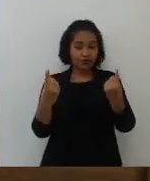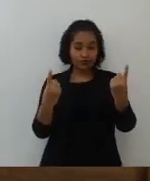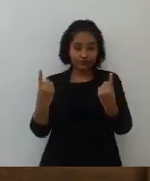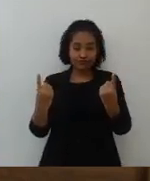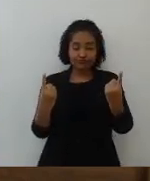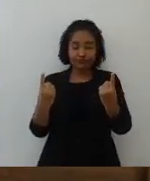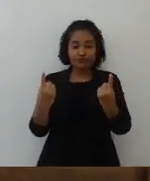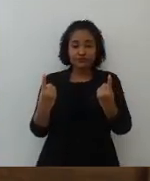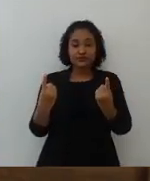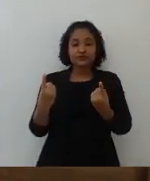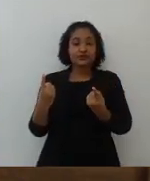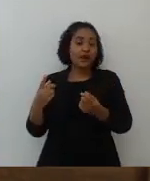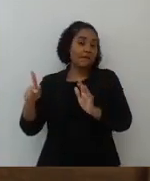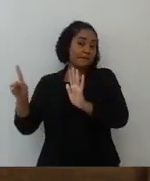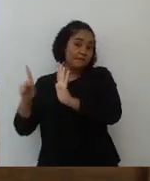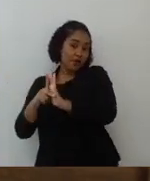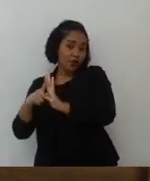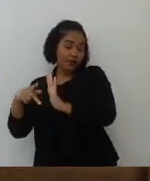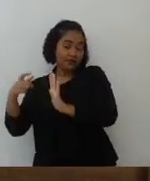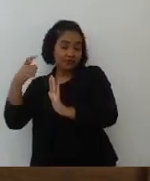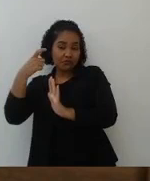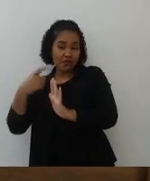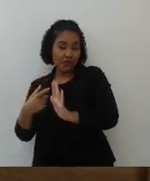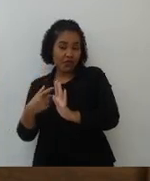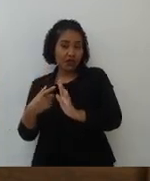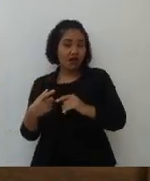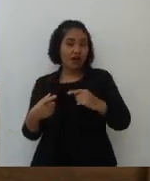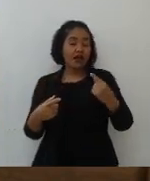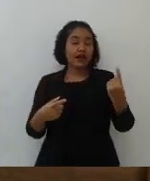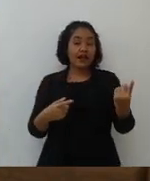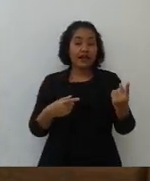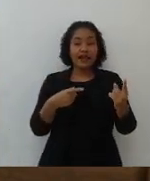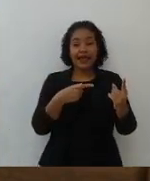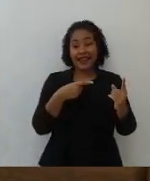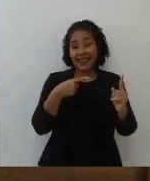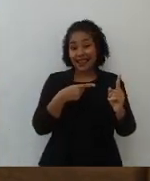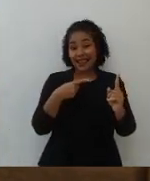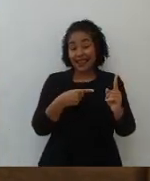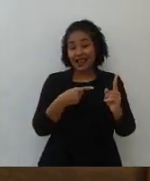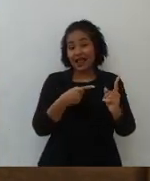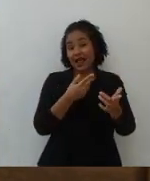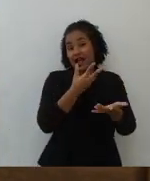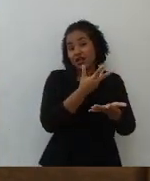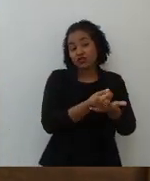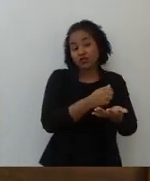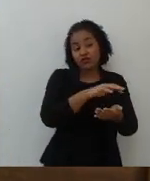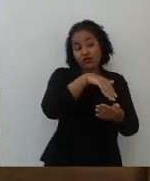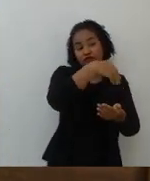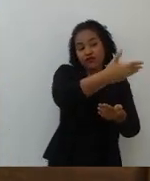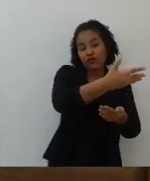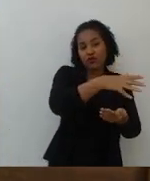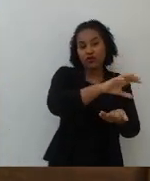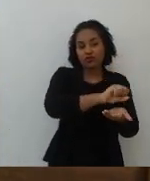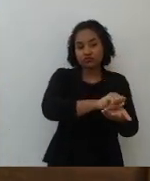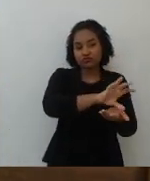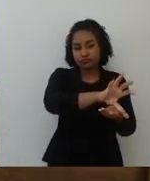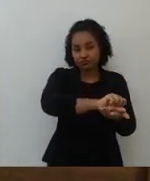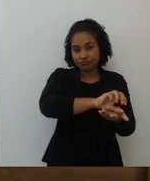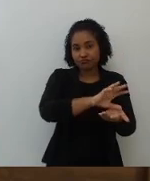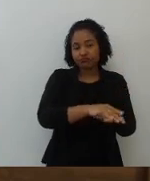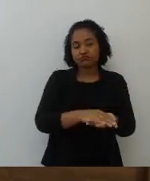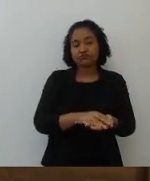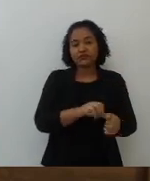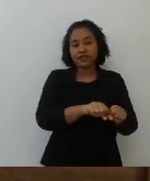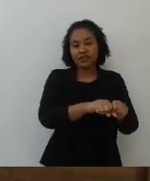E heterofagia, ela vai digerir substâncias que provêm do ambiente